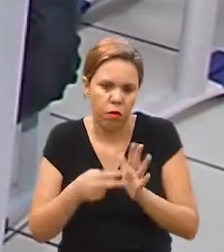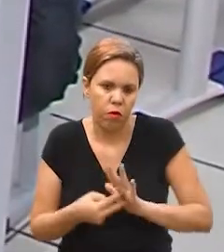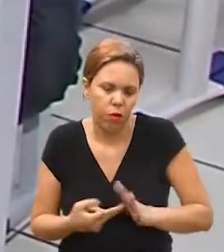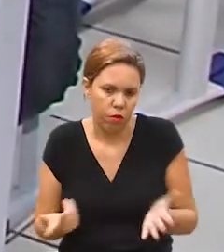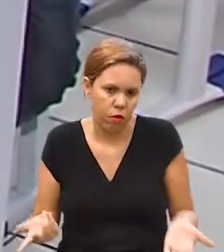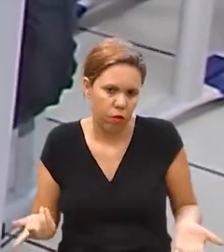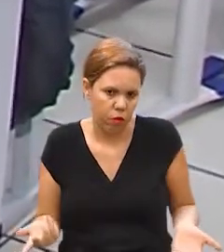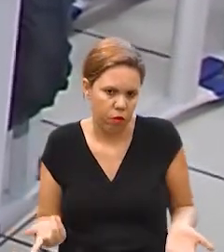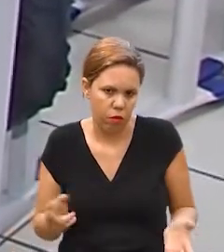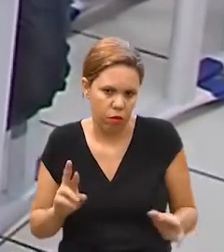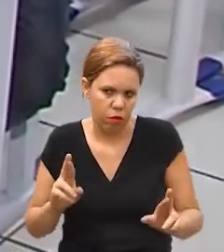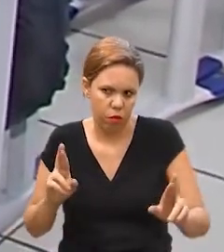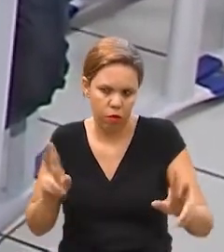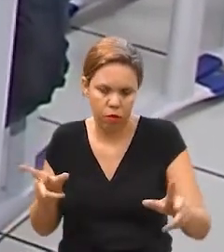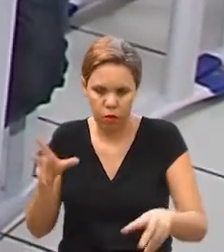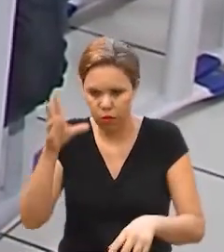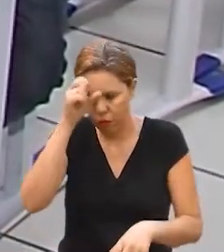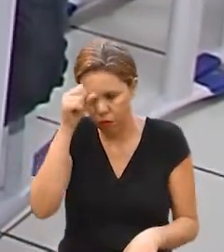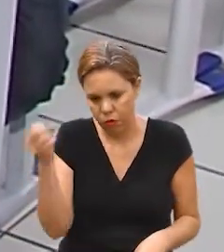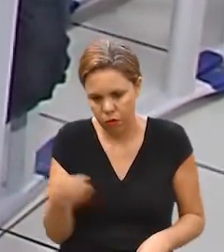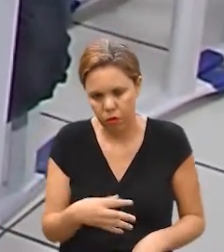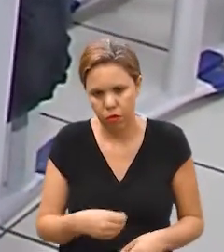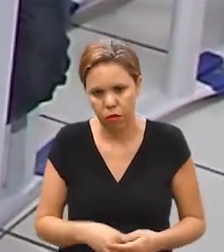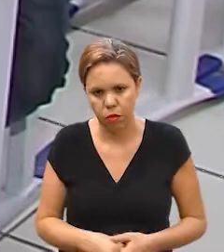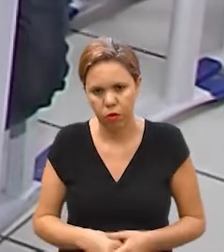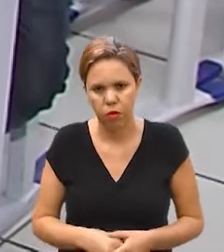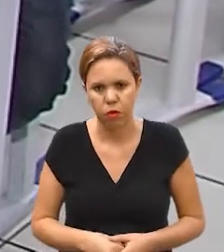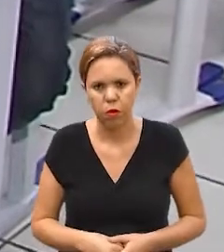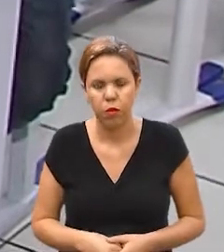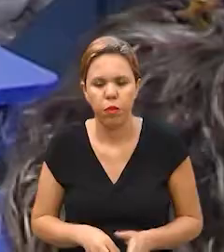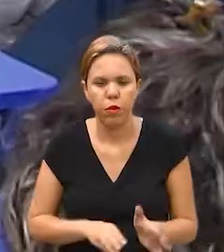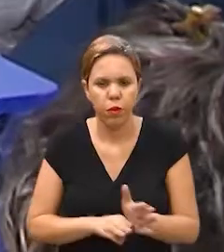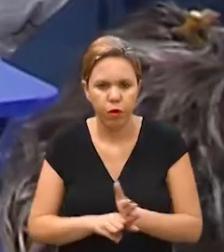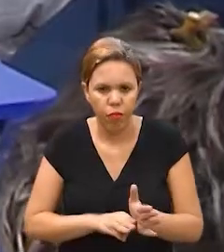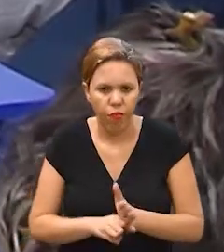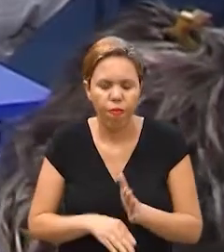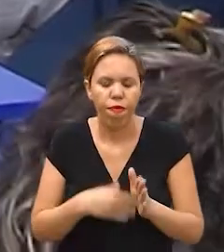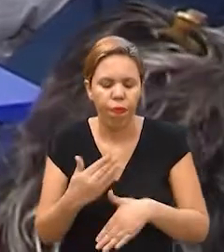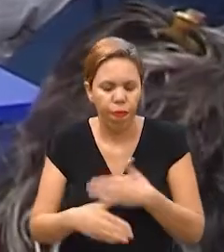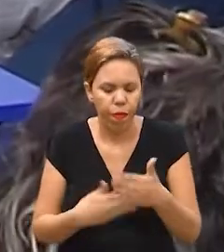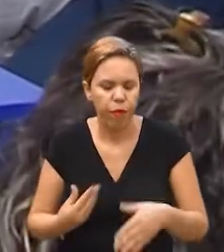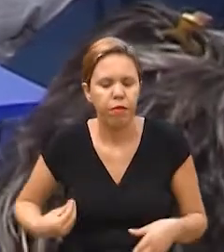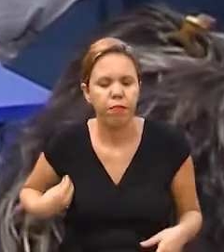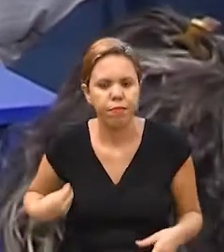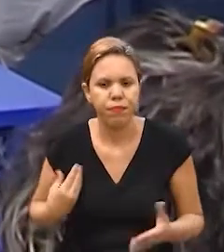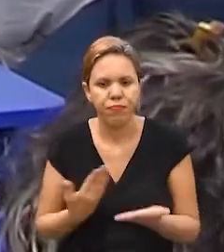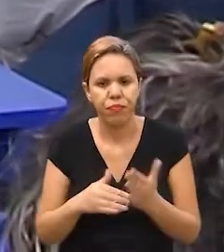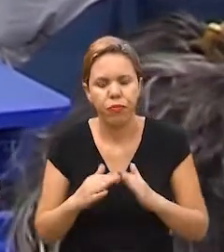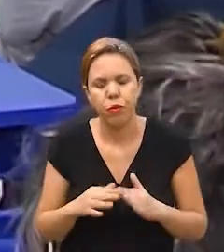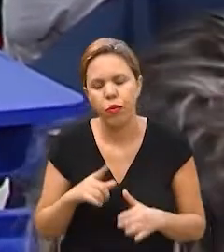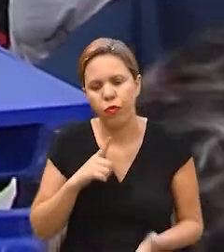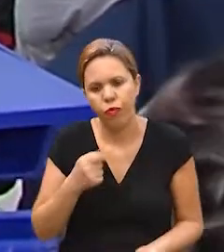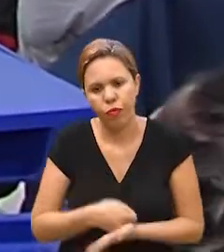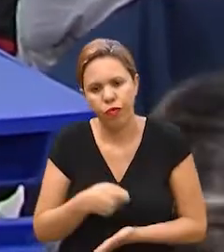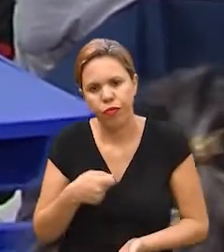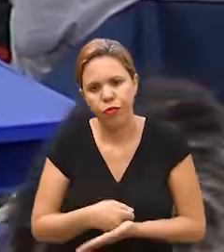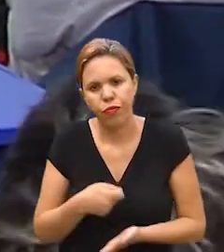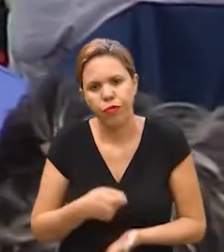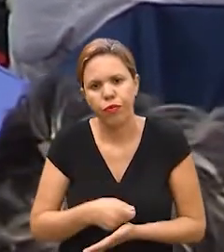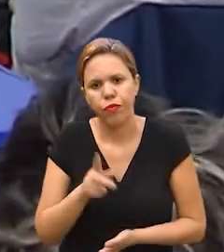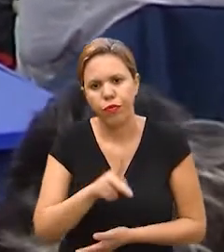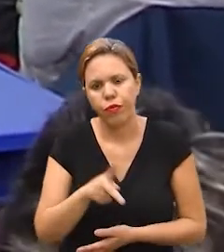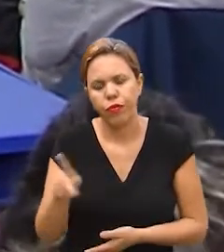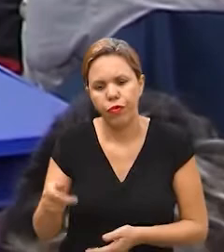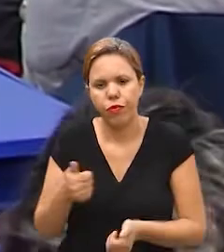né? É um novo aprendizado que é o método, a rotina de estar na escola. Isso exige